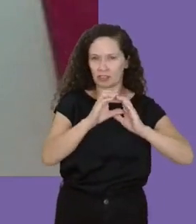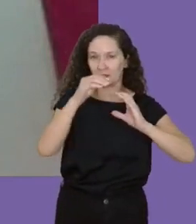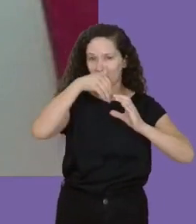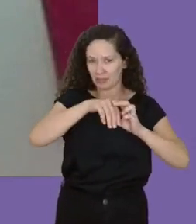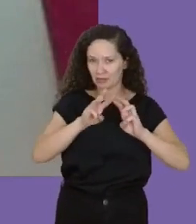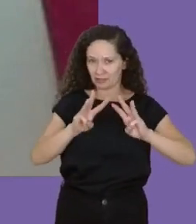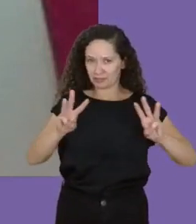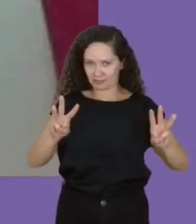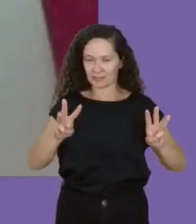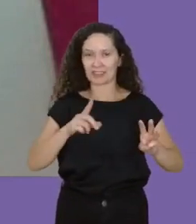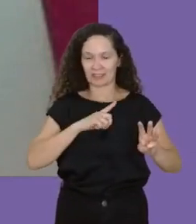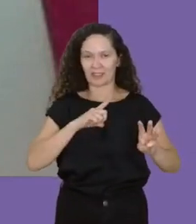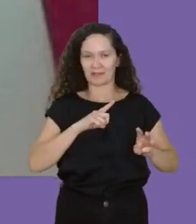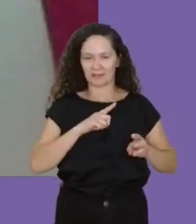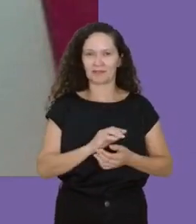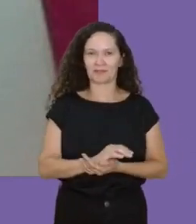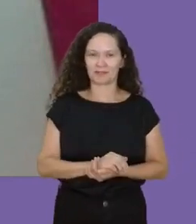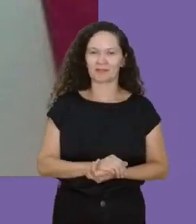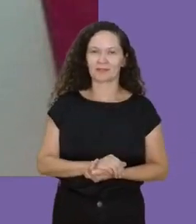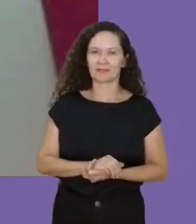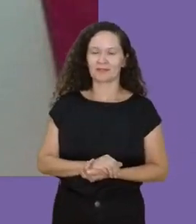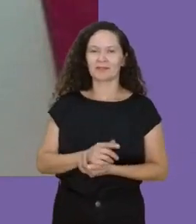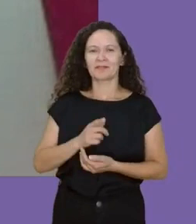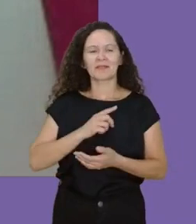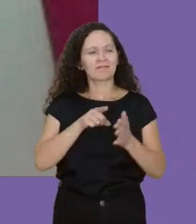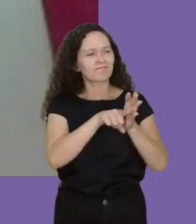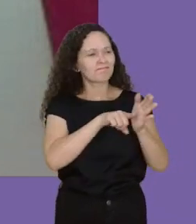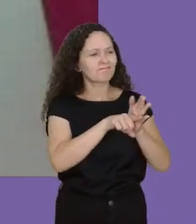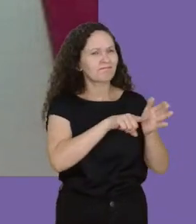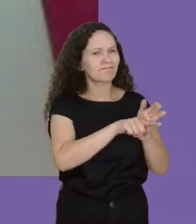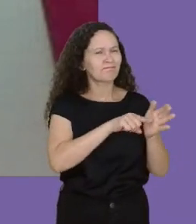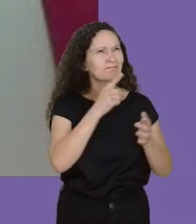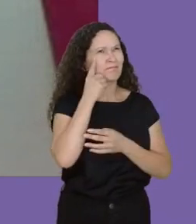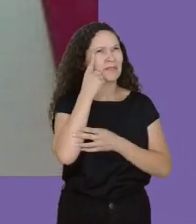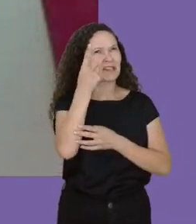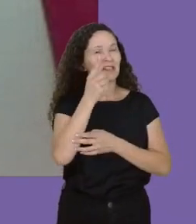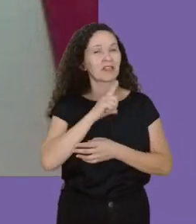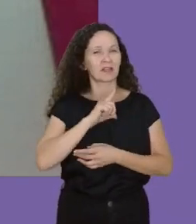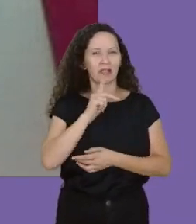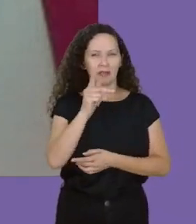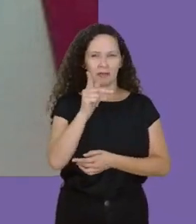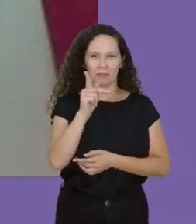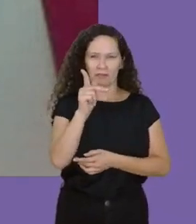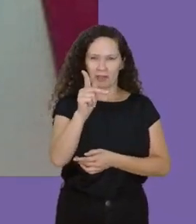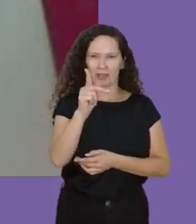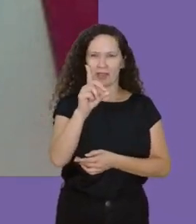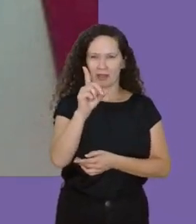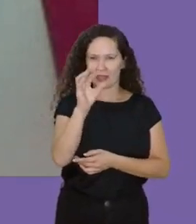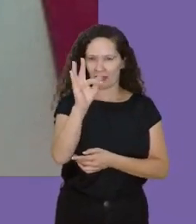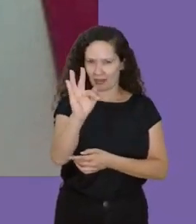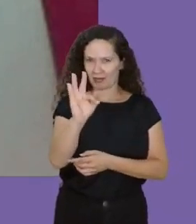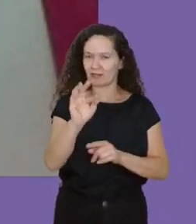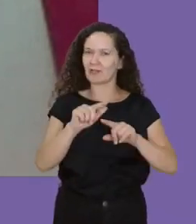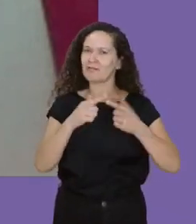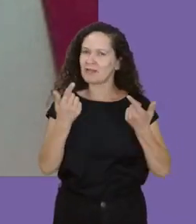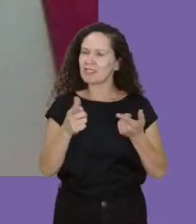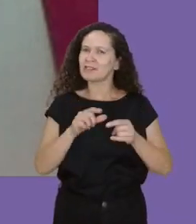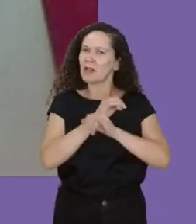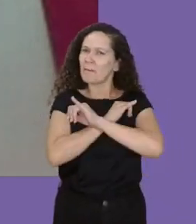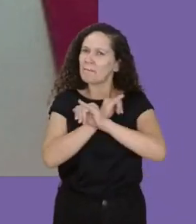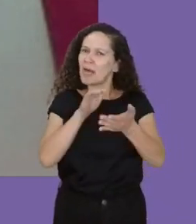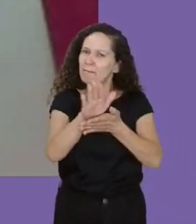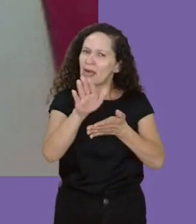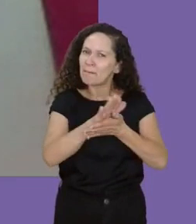cartilha. Eu fiquei até, enquanto estava pesquisando aqui, eu tenho em PDF também, mas enfim, também tem um lançamento